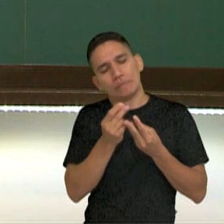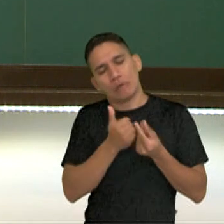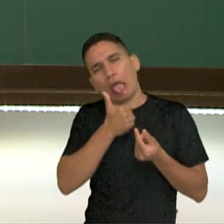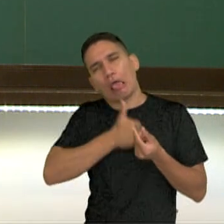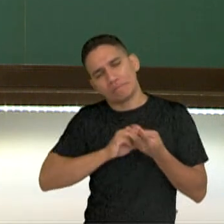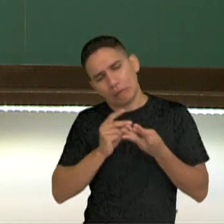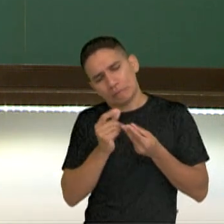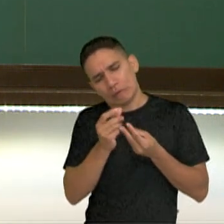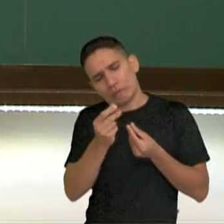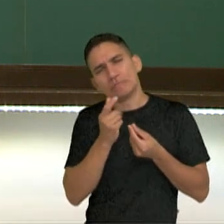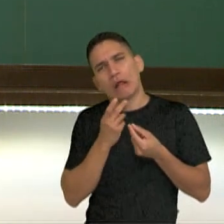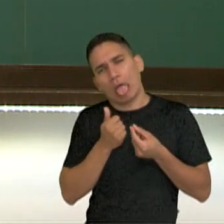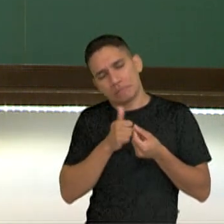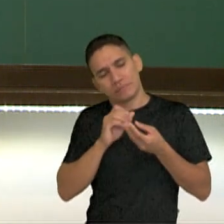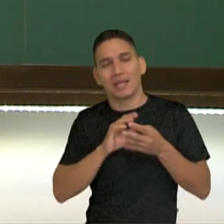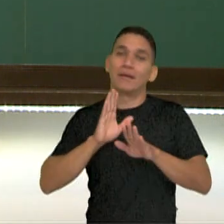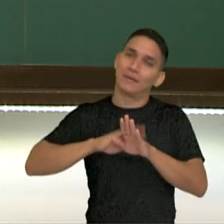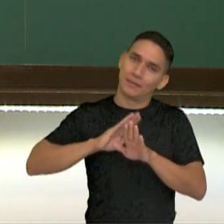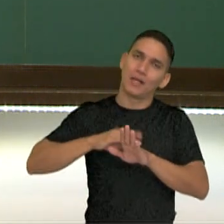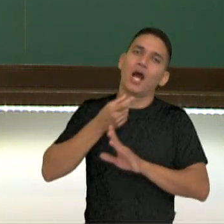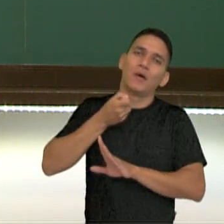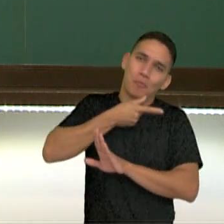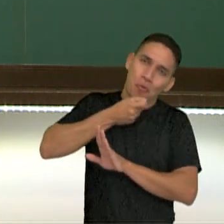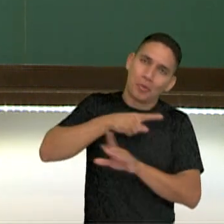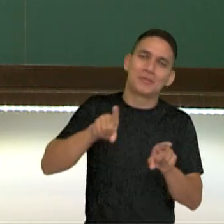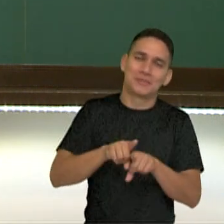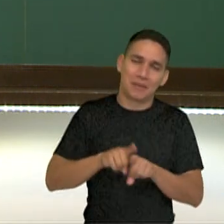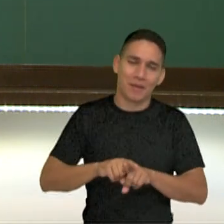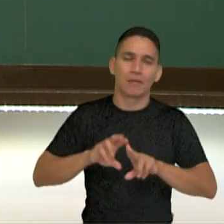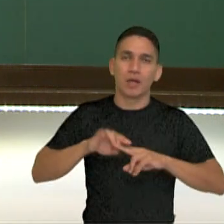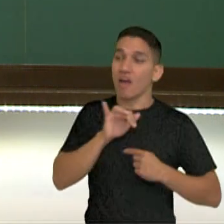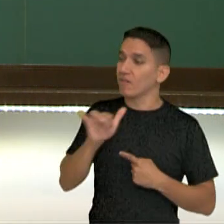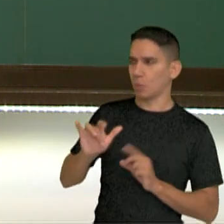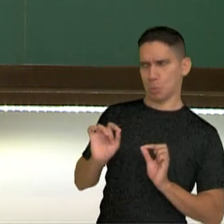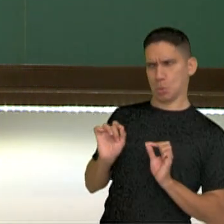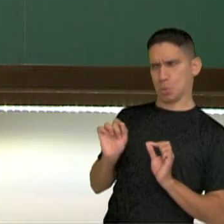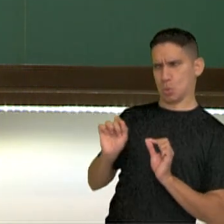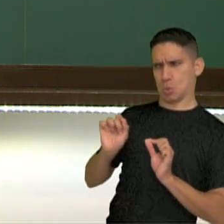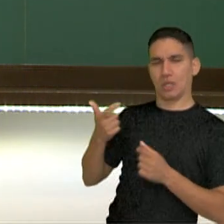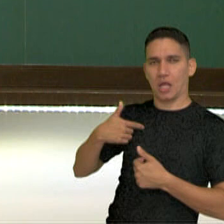o dinheiro, também trouxe humor para o caso, né? E ele falou que se